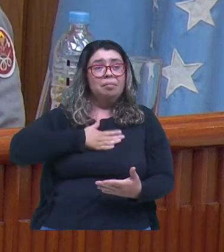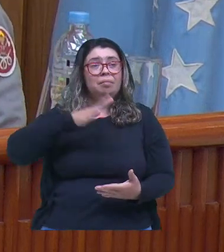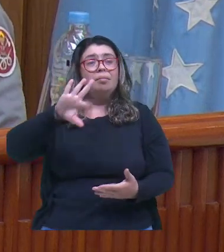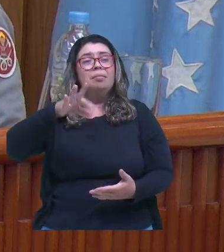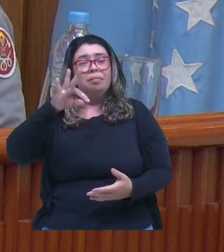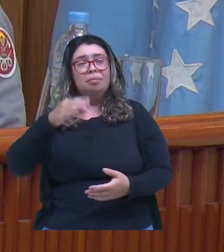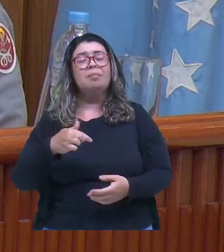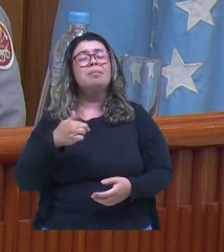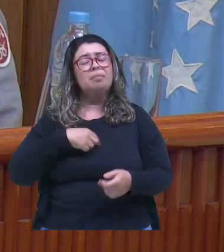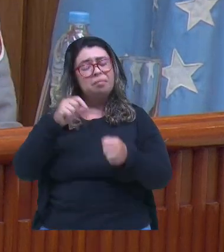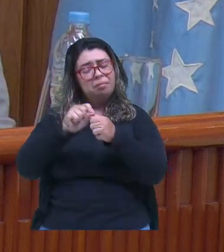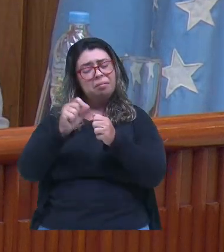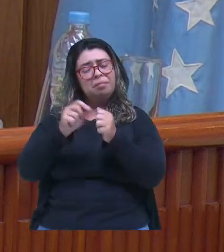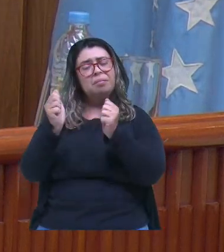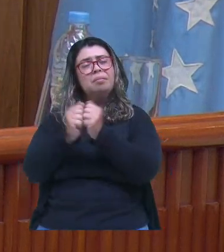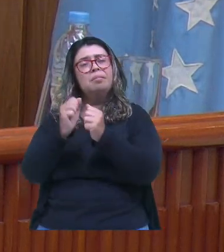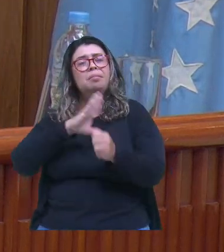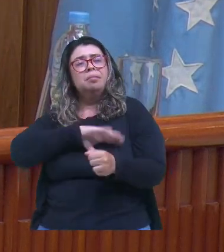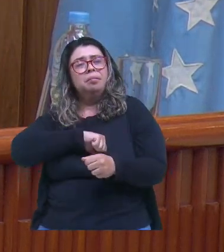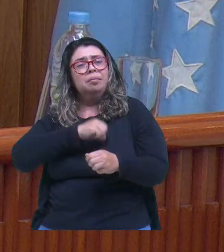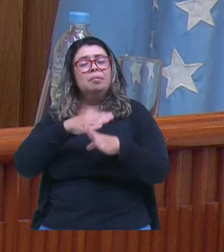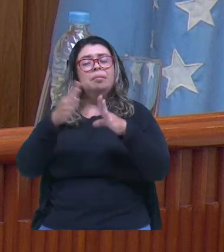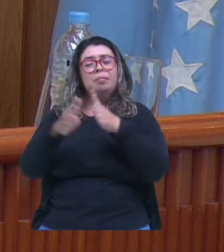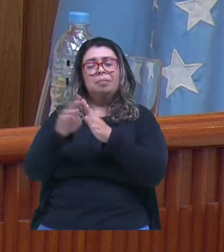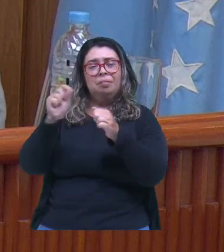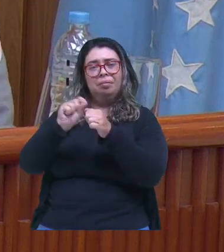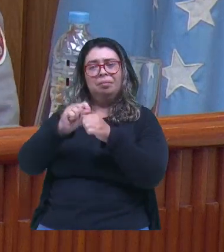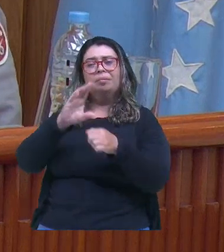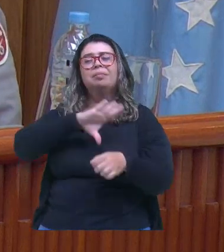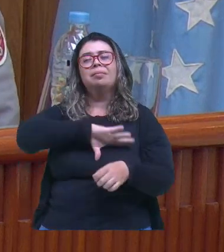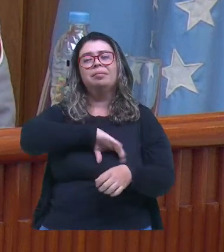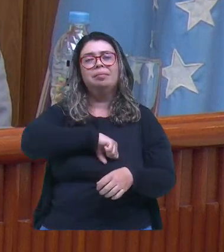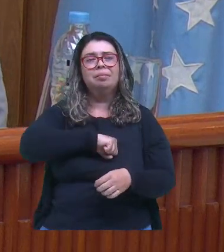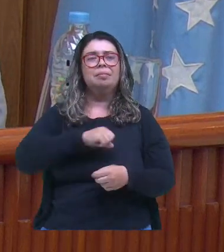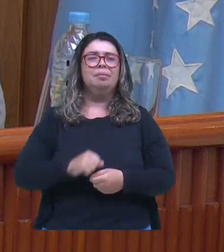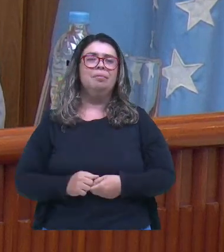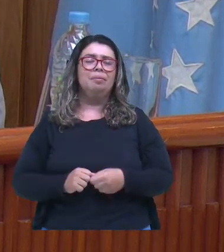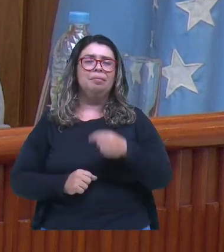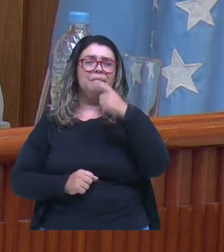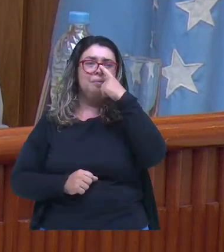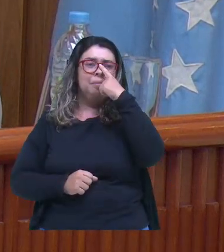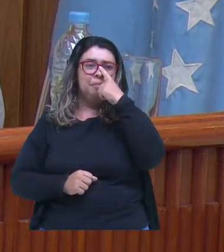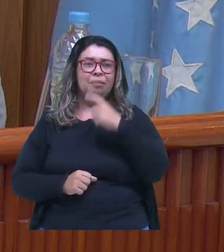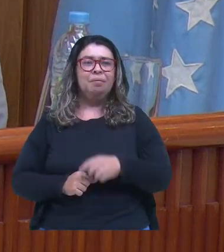exerço com amor. E tudo que você faz com amor, tudo que você faz com amor,